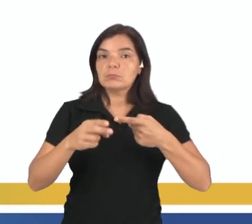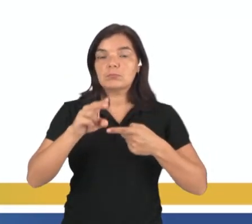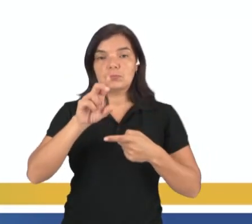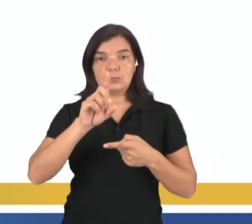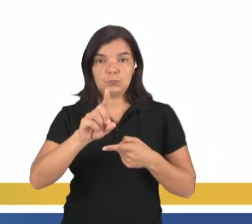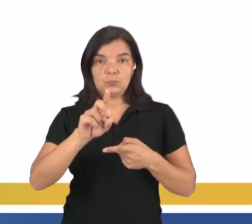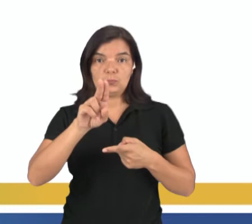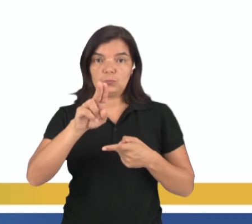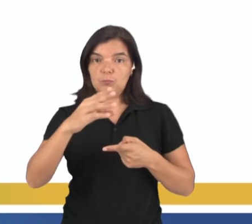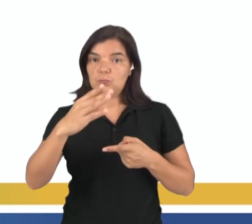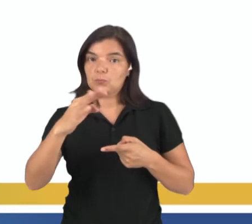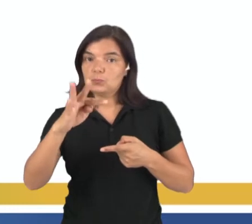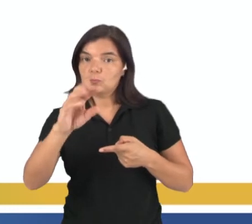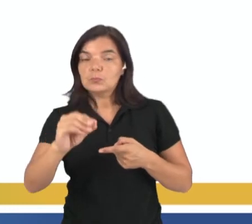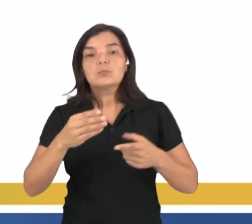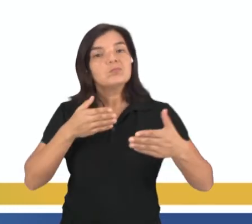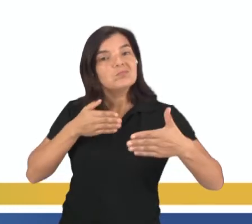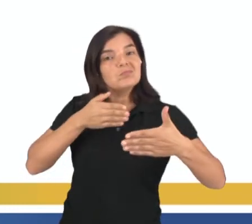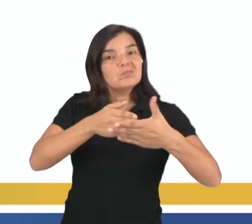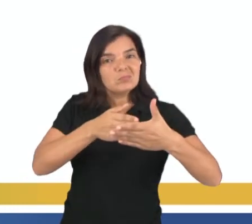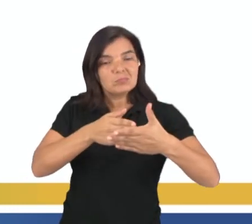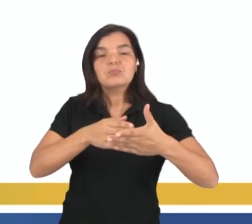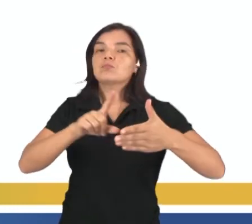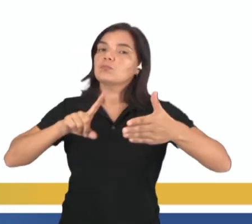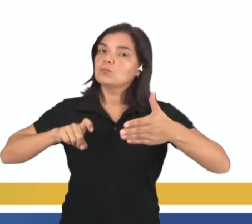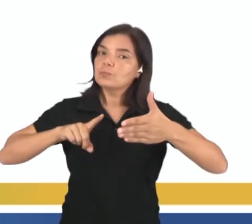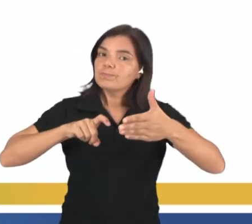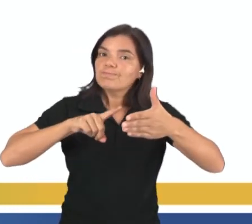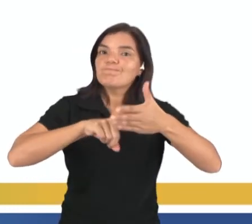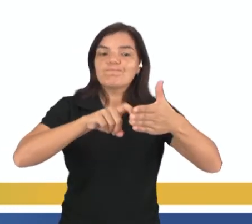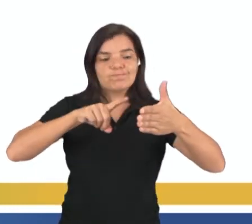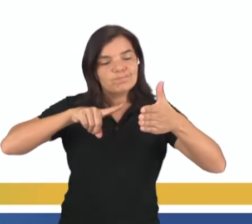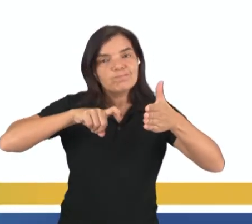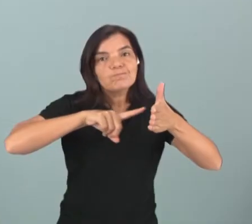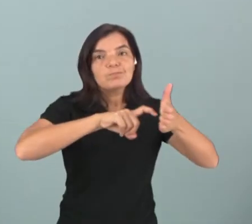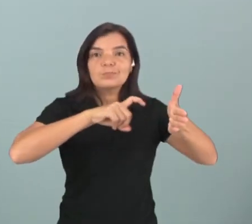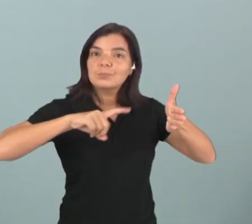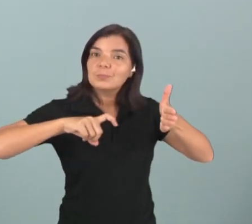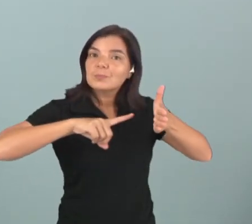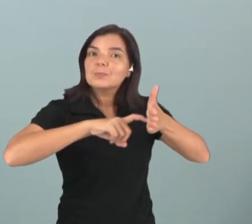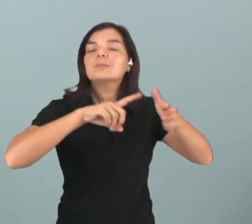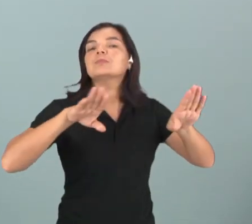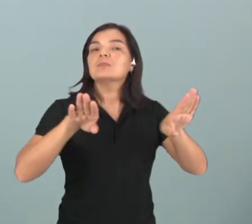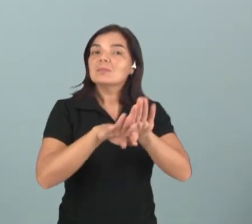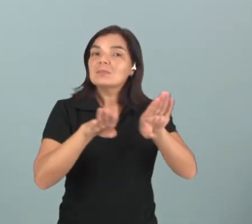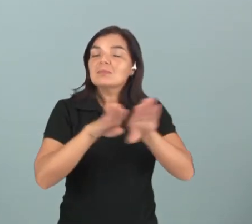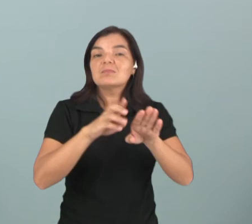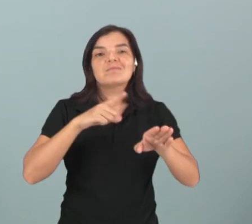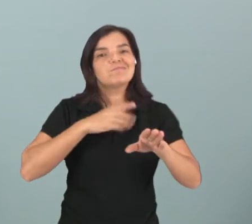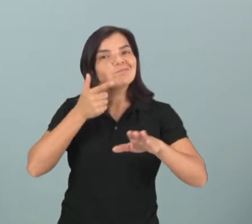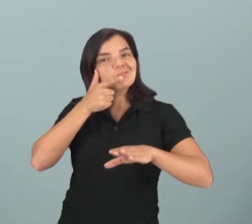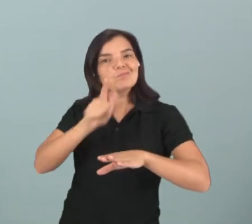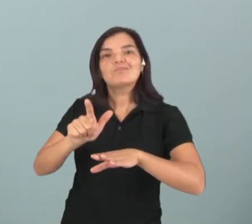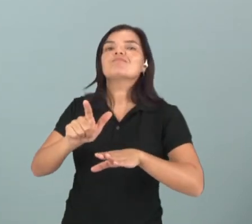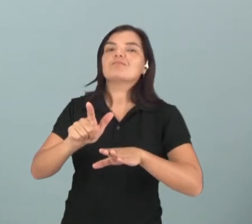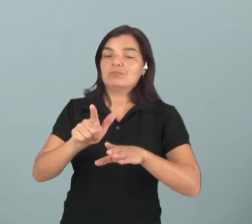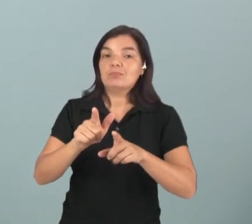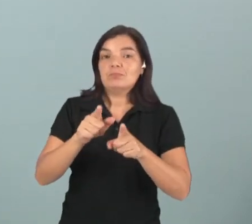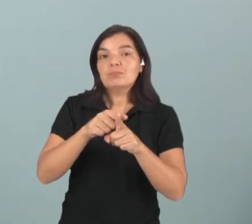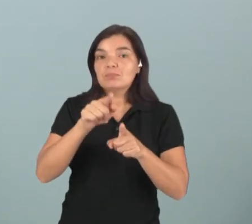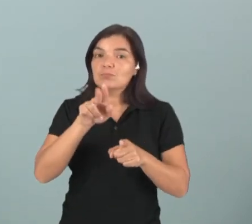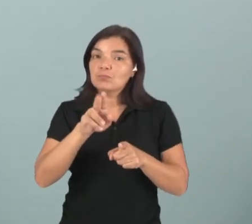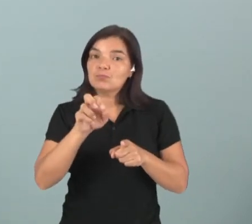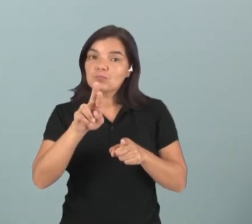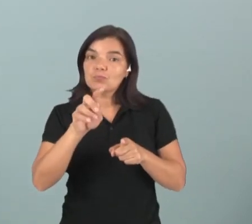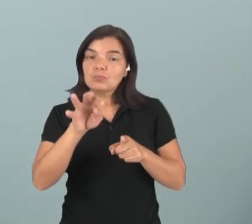ductos deferentes. Vai impedir com que os espermatozoides que estão armazenados no epidídimo alcancem a uretra